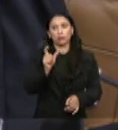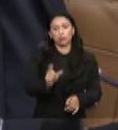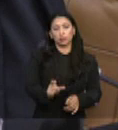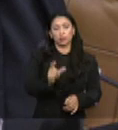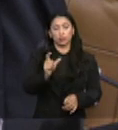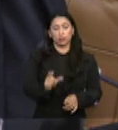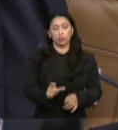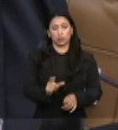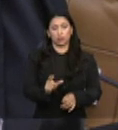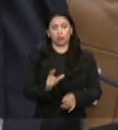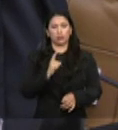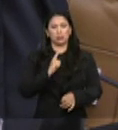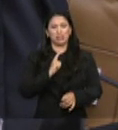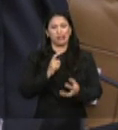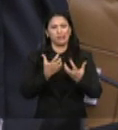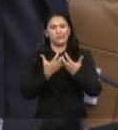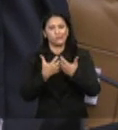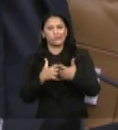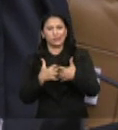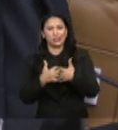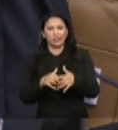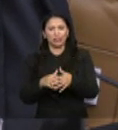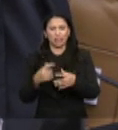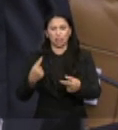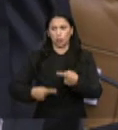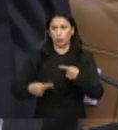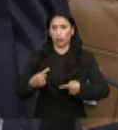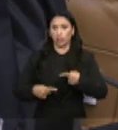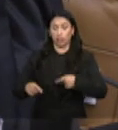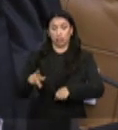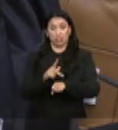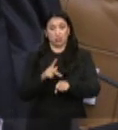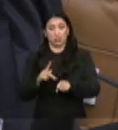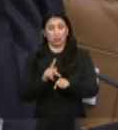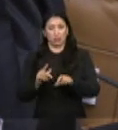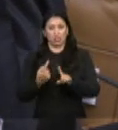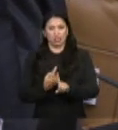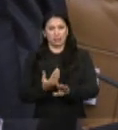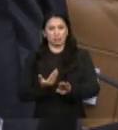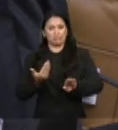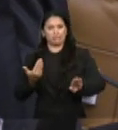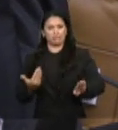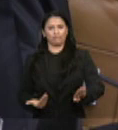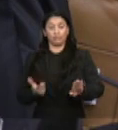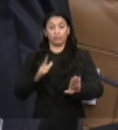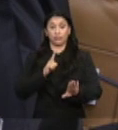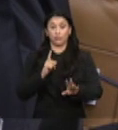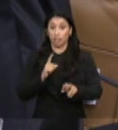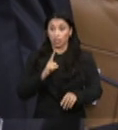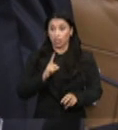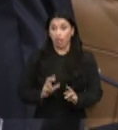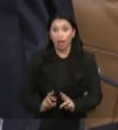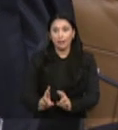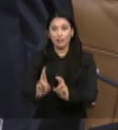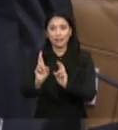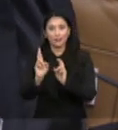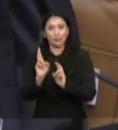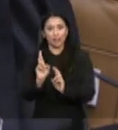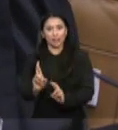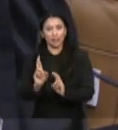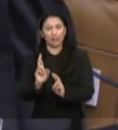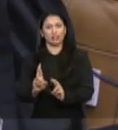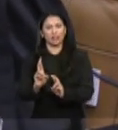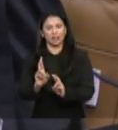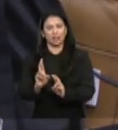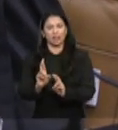desencantado da engrenagem política montada no país e esperançoso esperançoso o